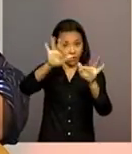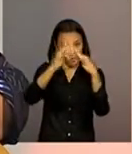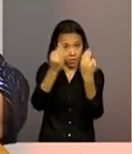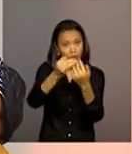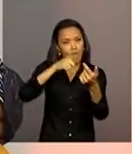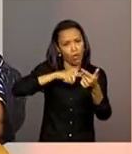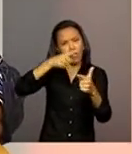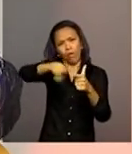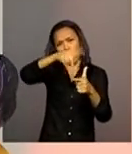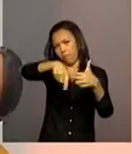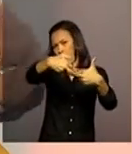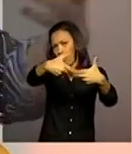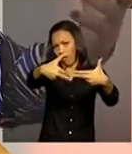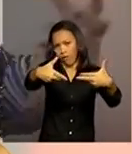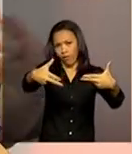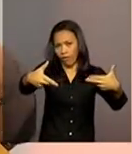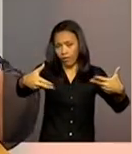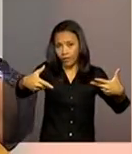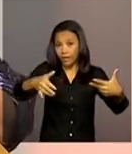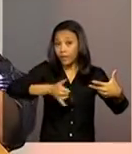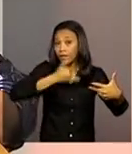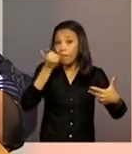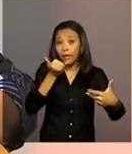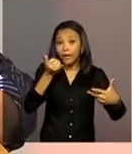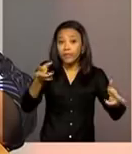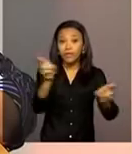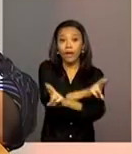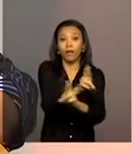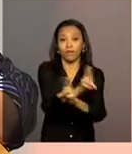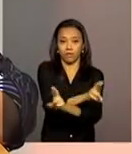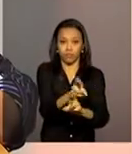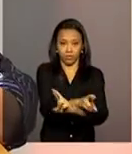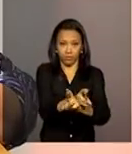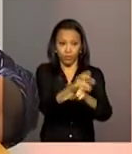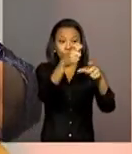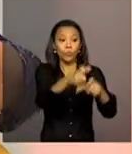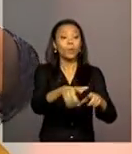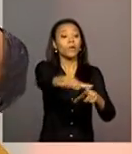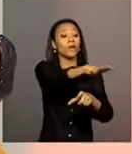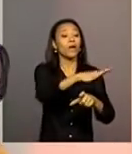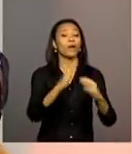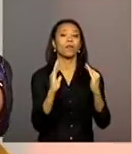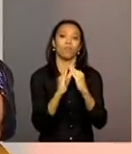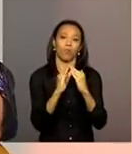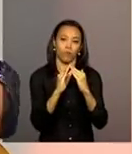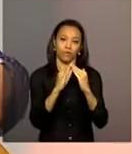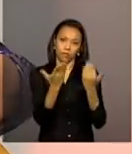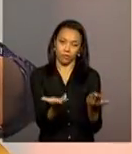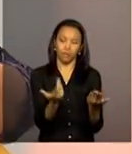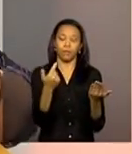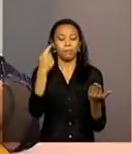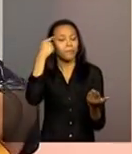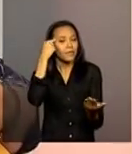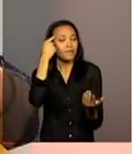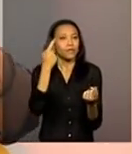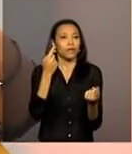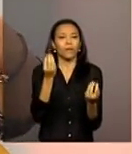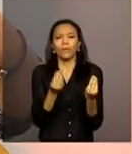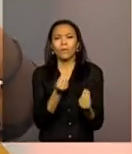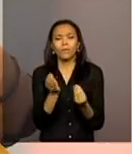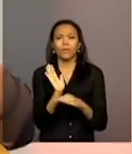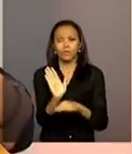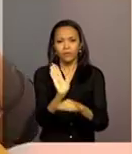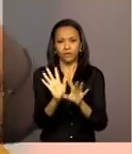das relações mais amplas de um território portanto pensar um trabalho com a família um trabalho que